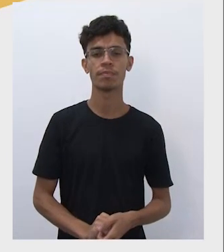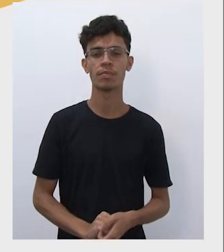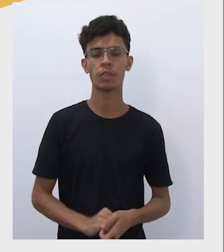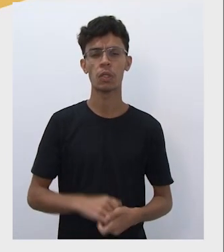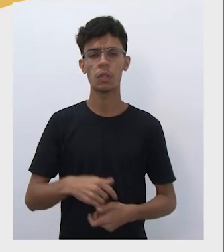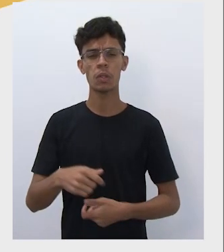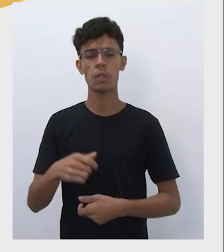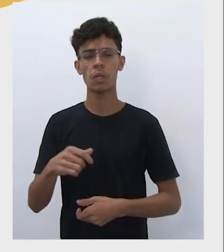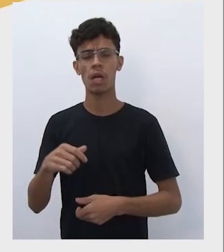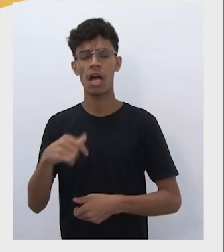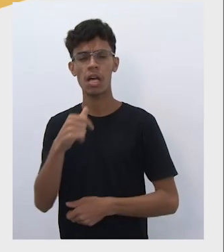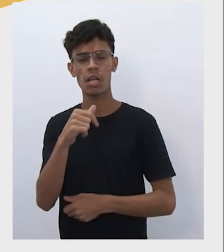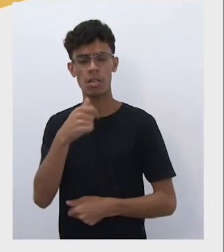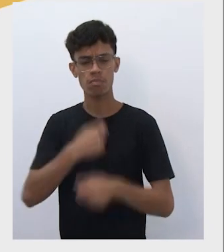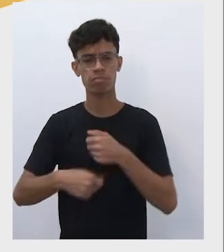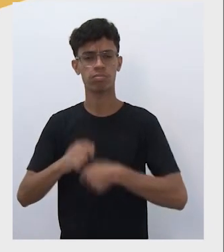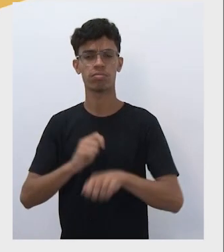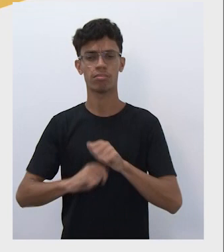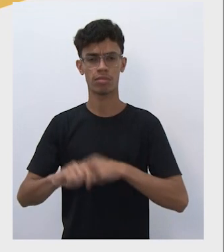negócio viável,